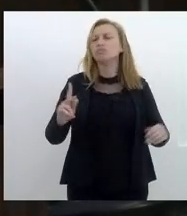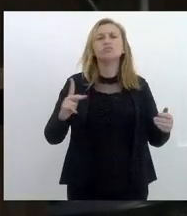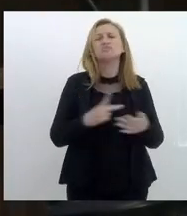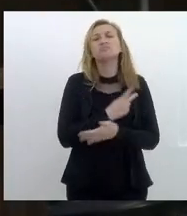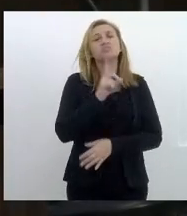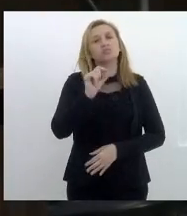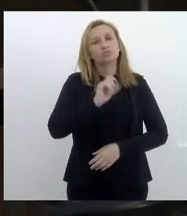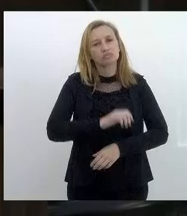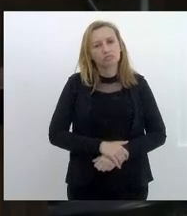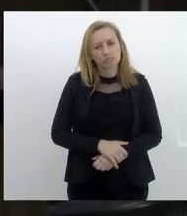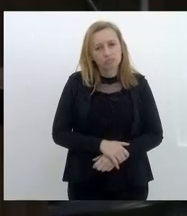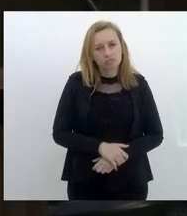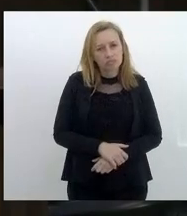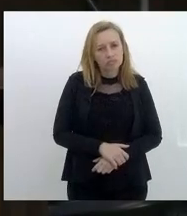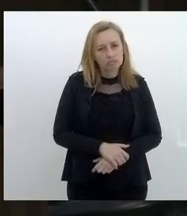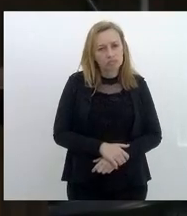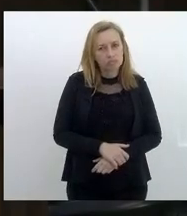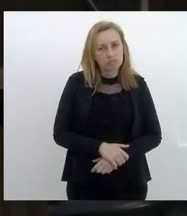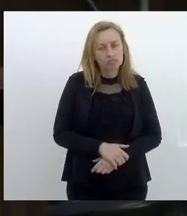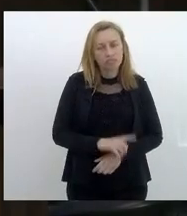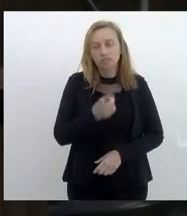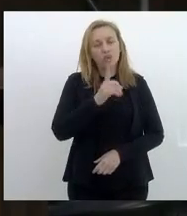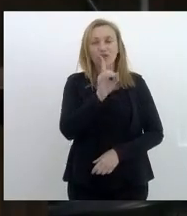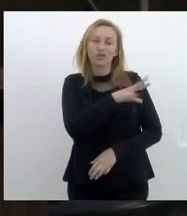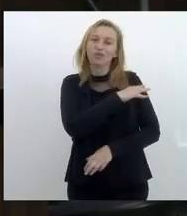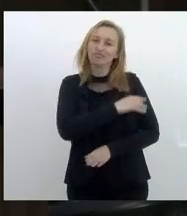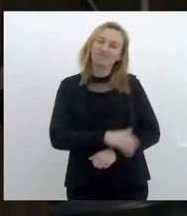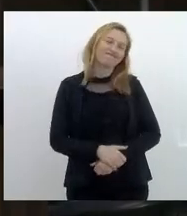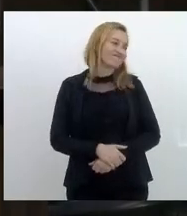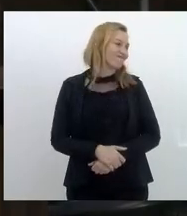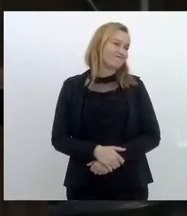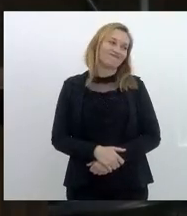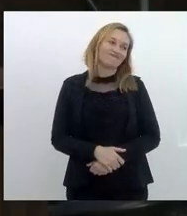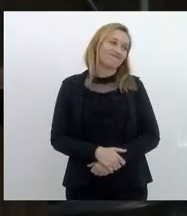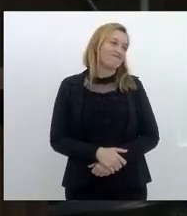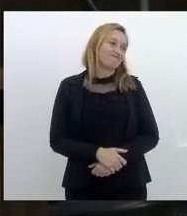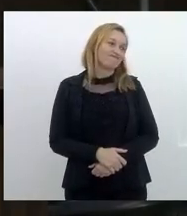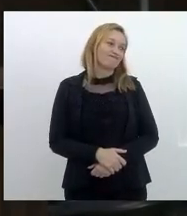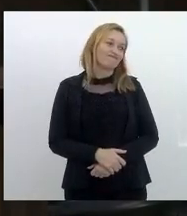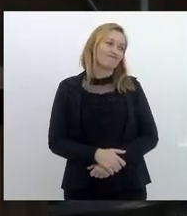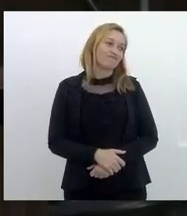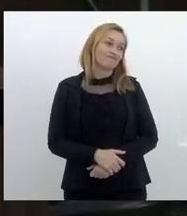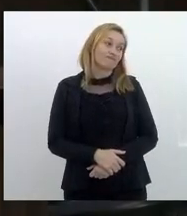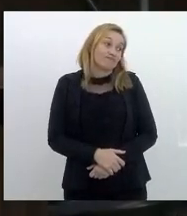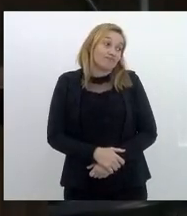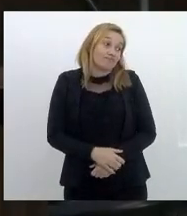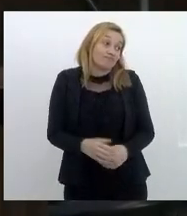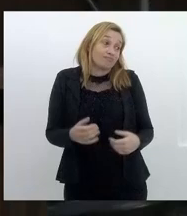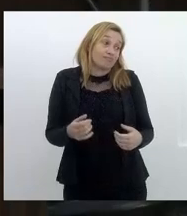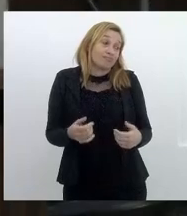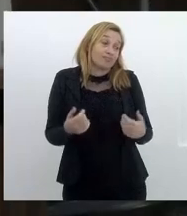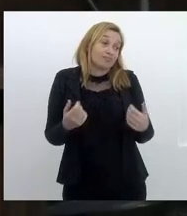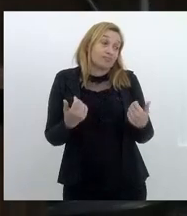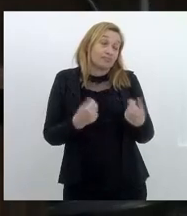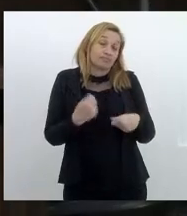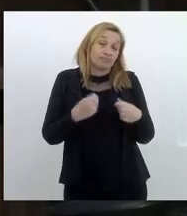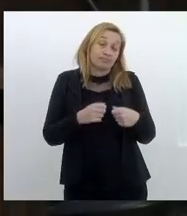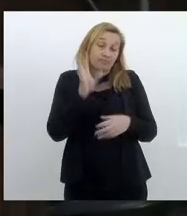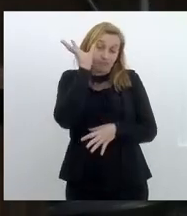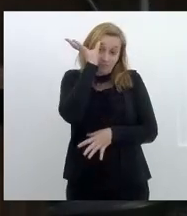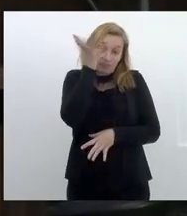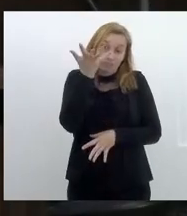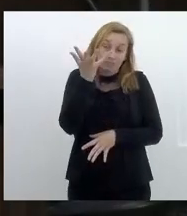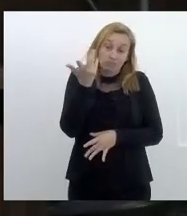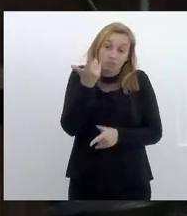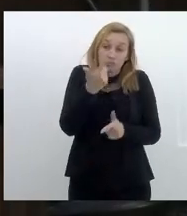que acontece é o seguinte não é só isto suficiente necessário para tentar resolver